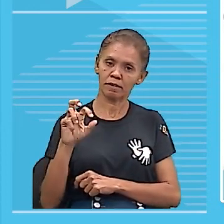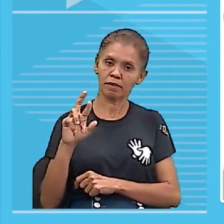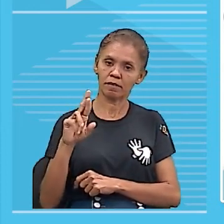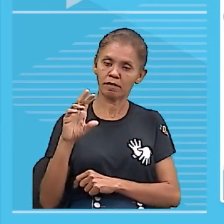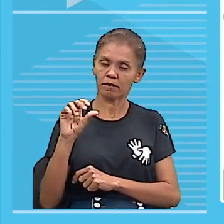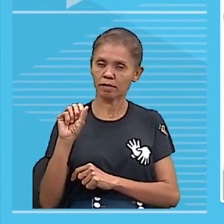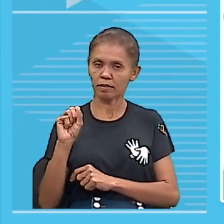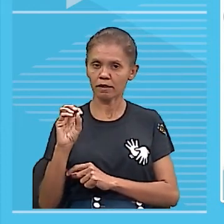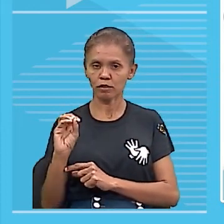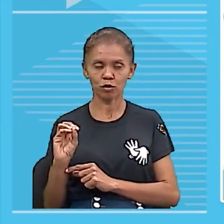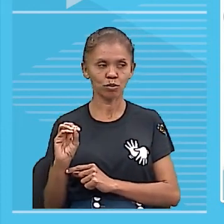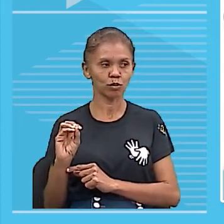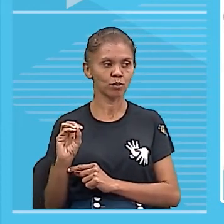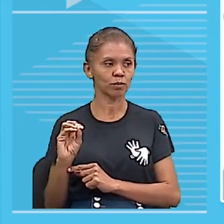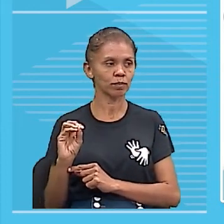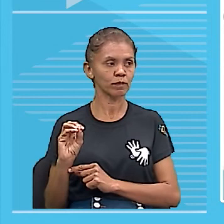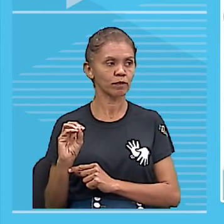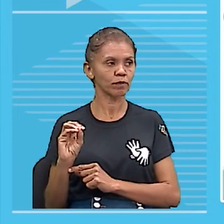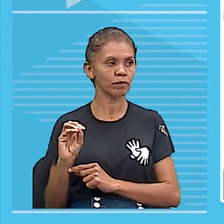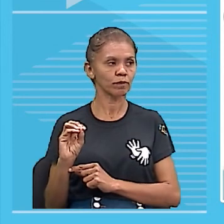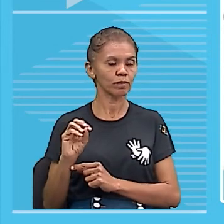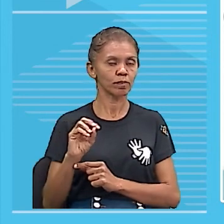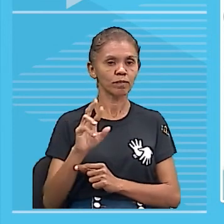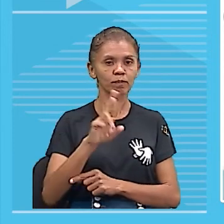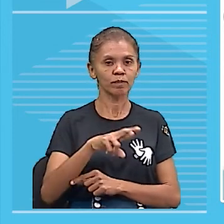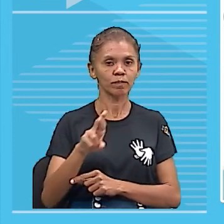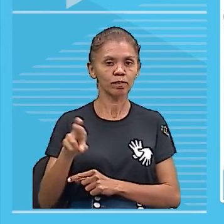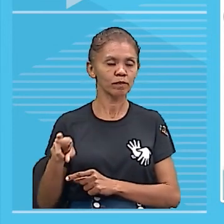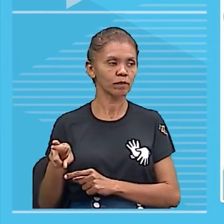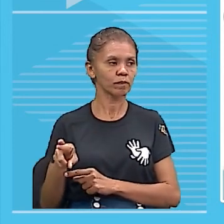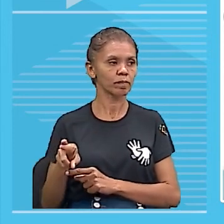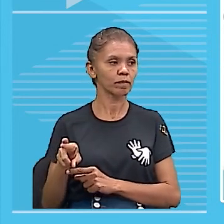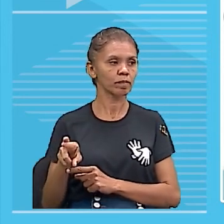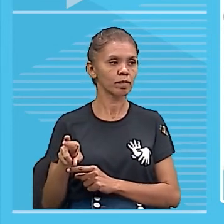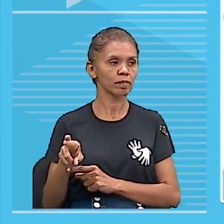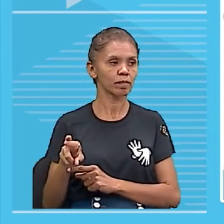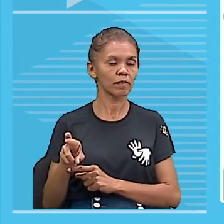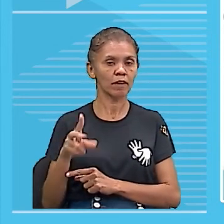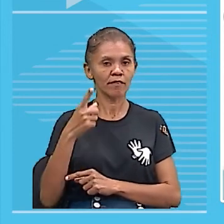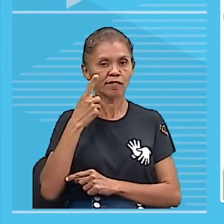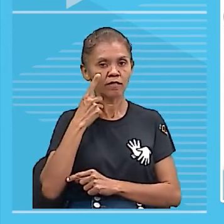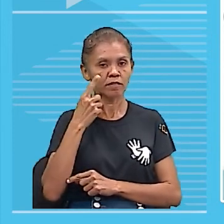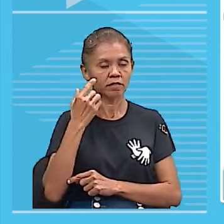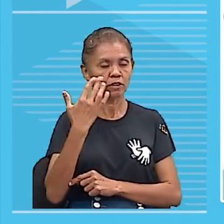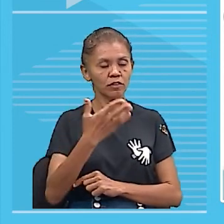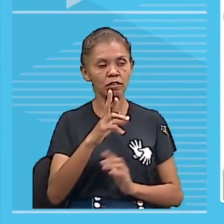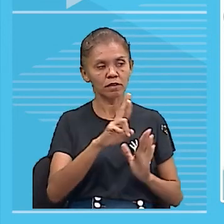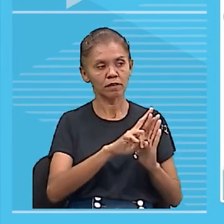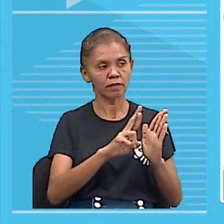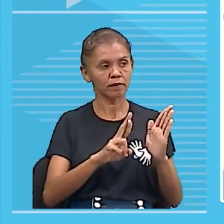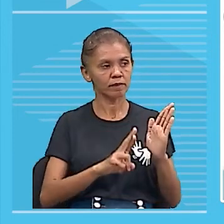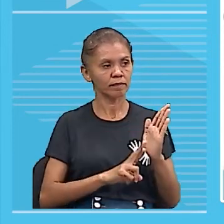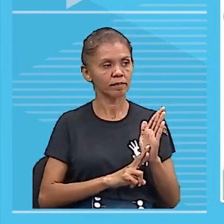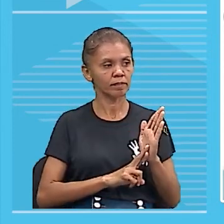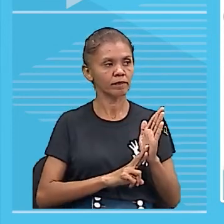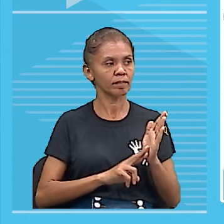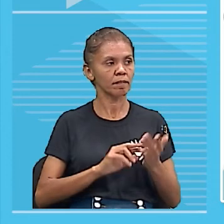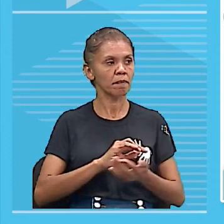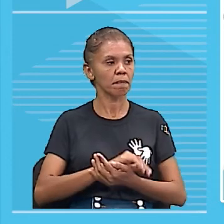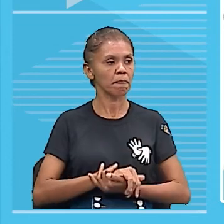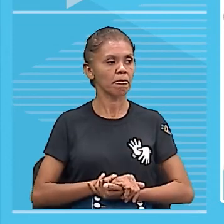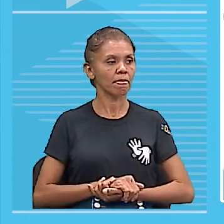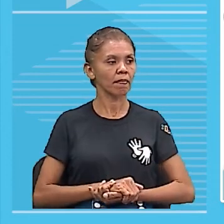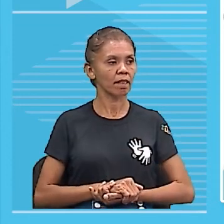então para calcular resistência equivalente eu pego um indivíduo pela